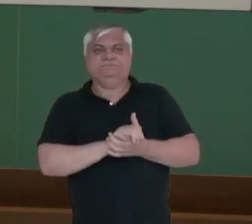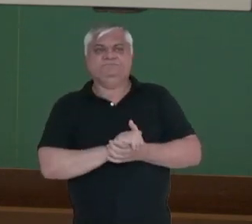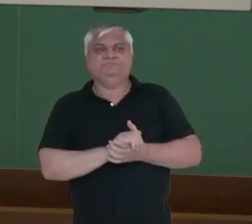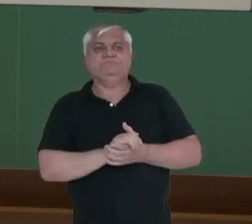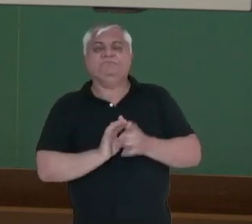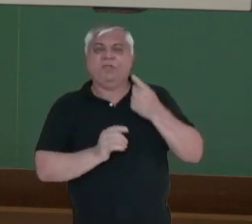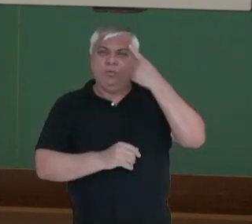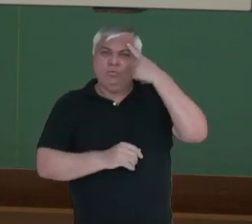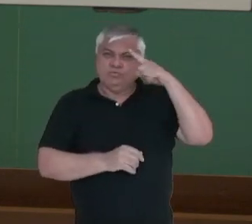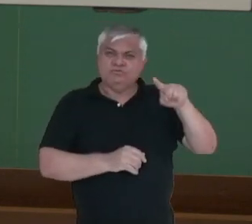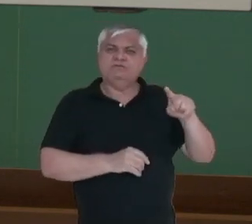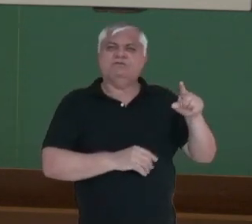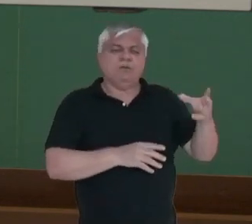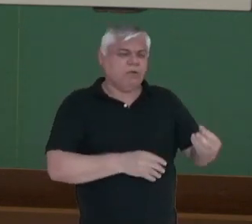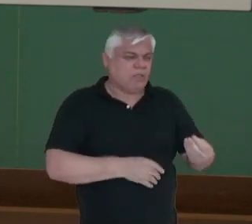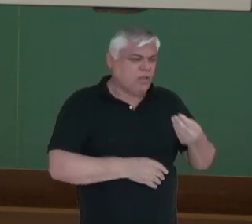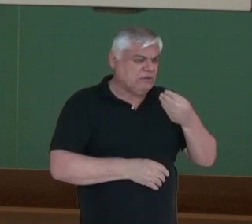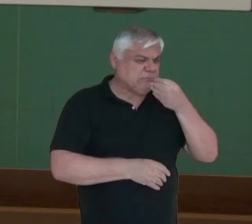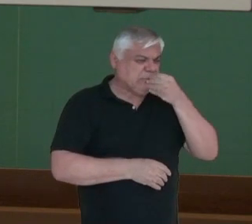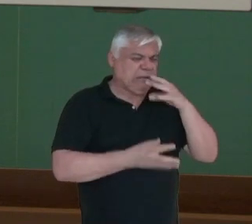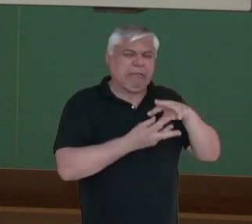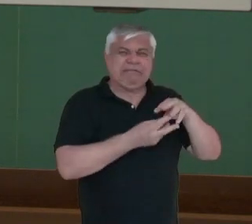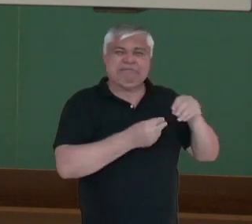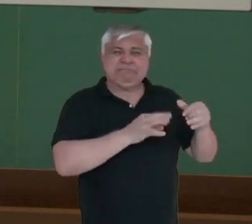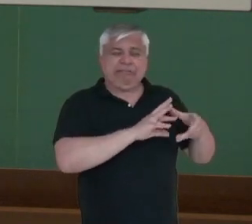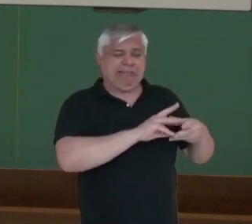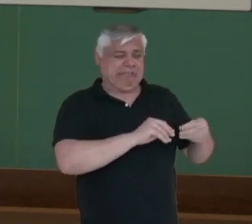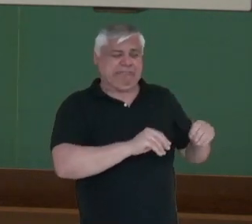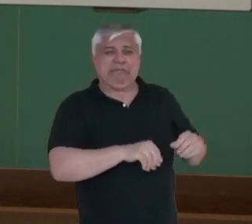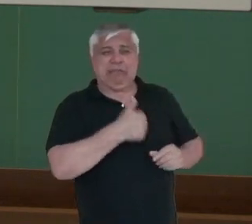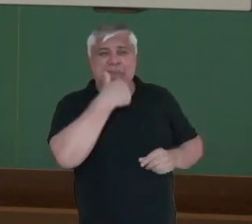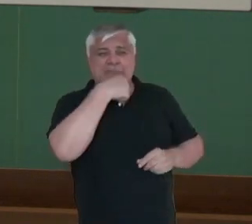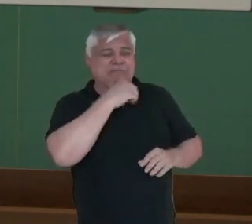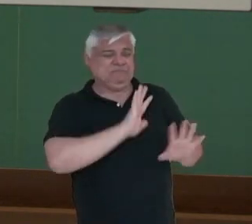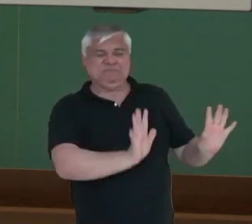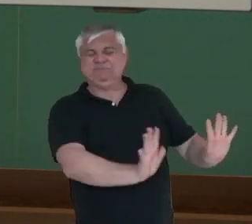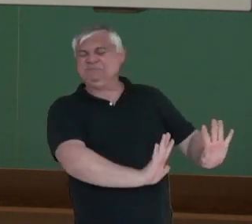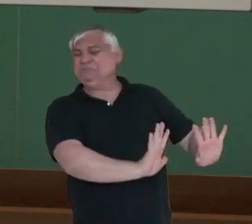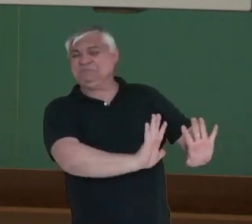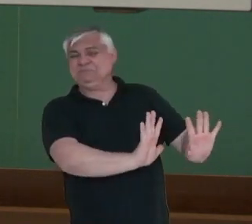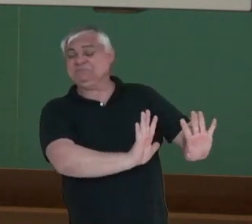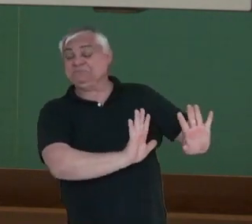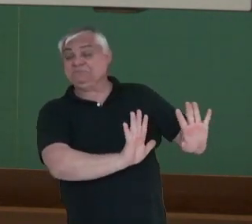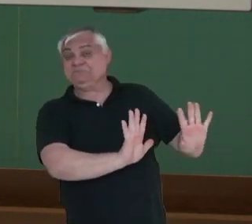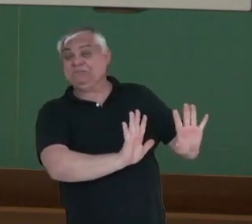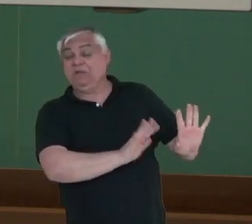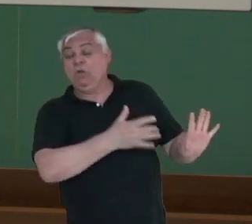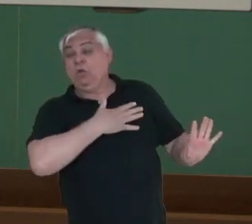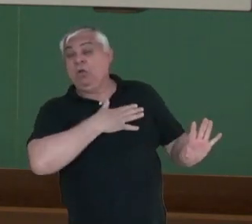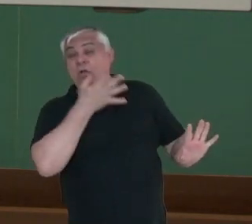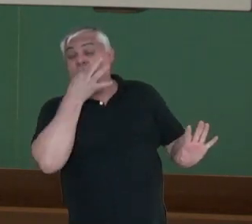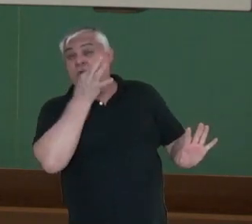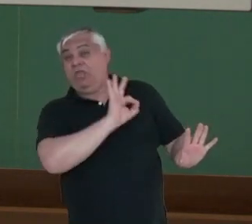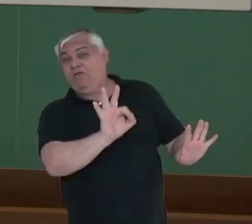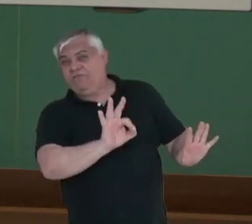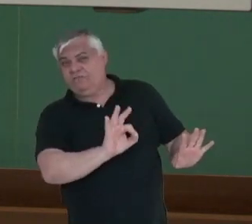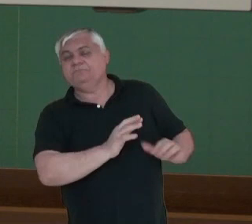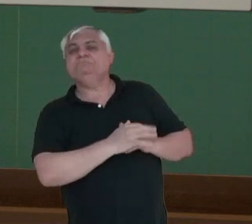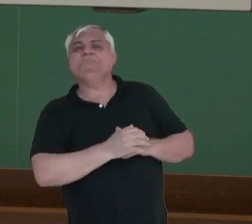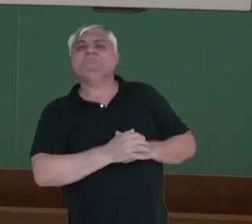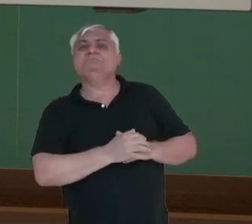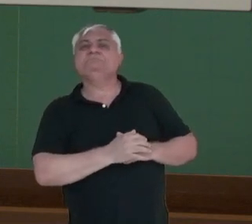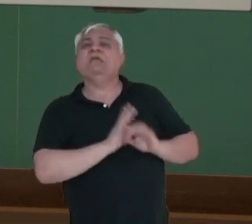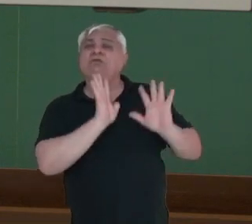dia provado o quiabo, minha mãe fez quiabo, provei e não gostei, achei aquilo horroroso. Mesmo que eu